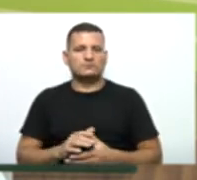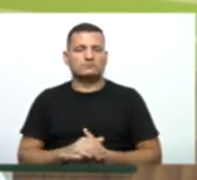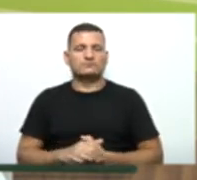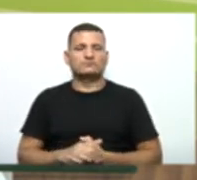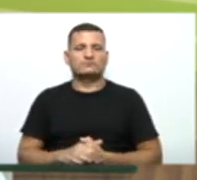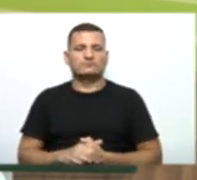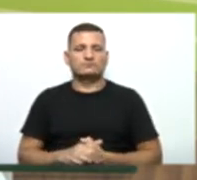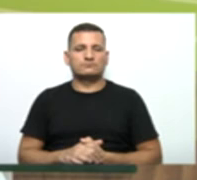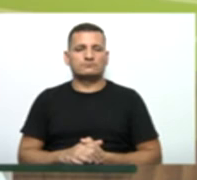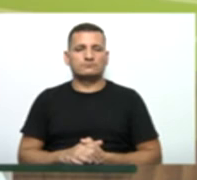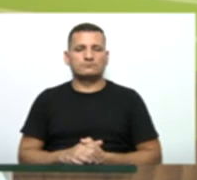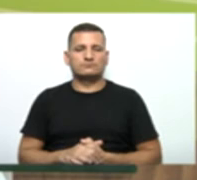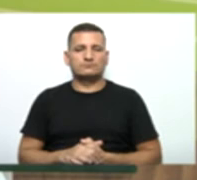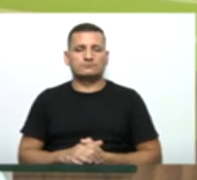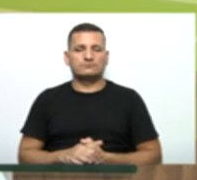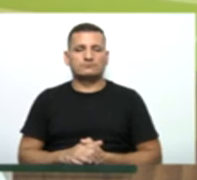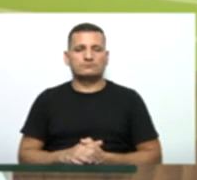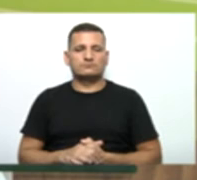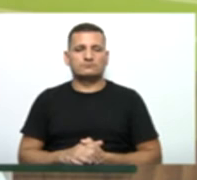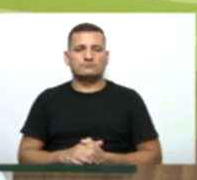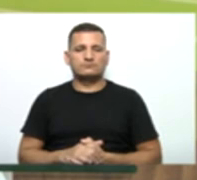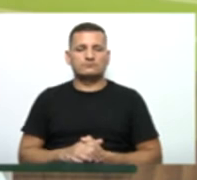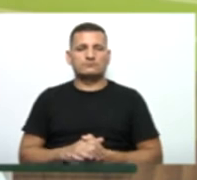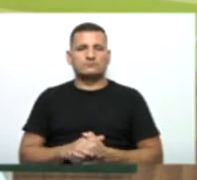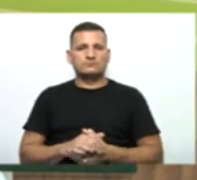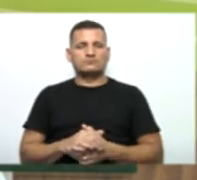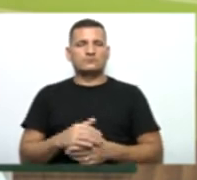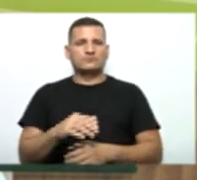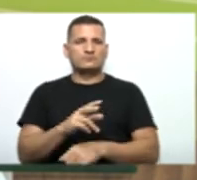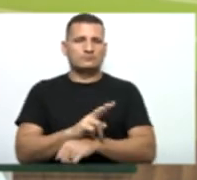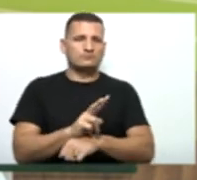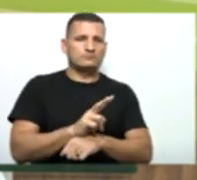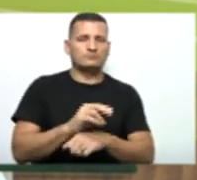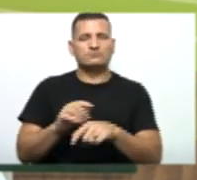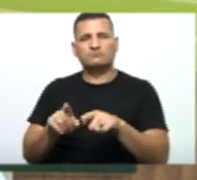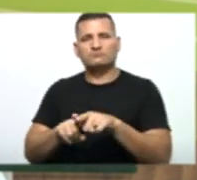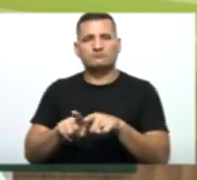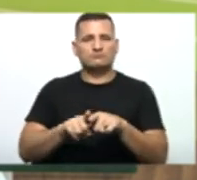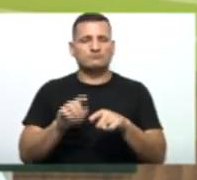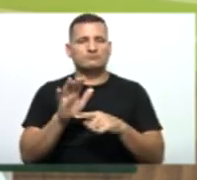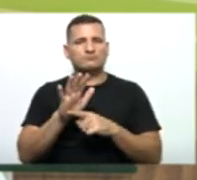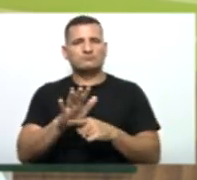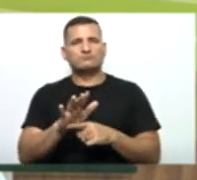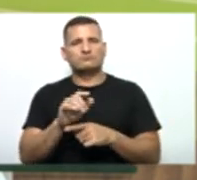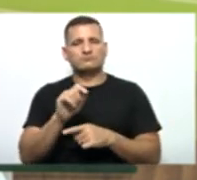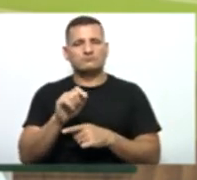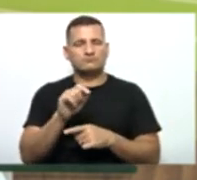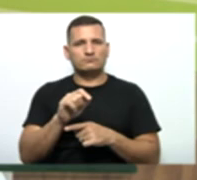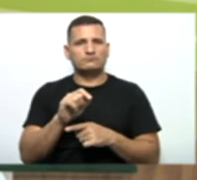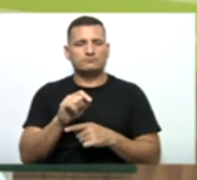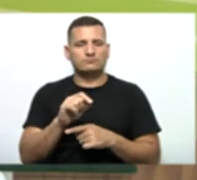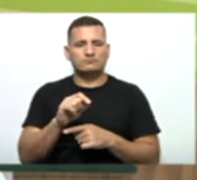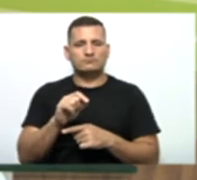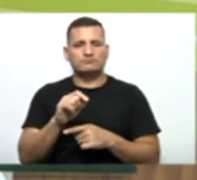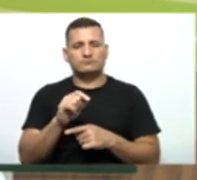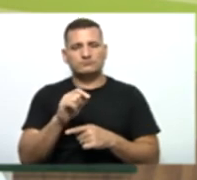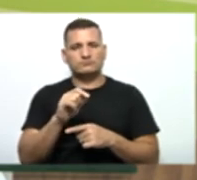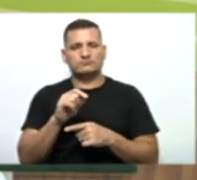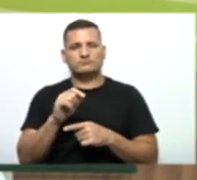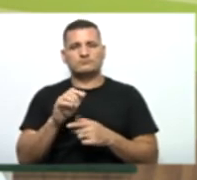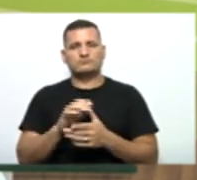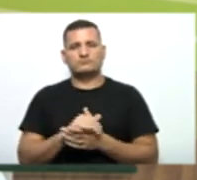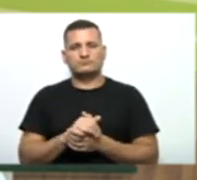Outra coisa também que ajuda, além da segurança, é na performance. Imagine que o usuário vai ter que